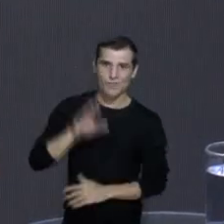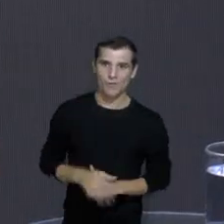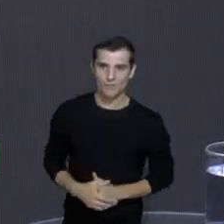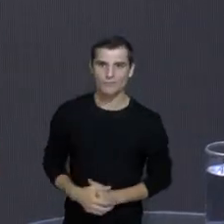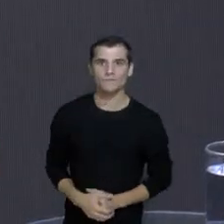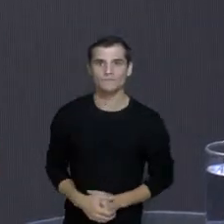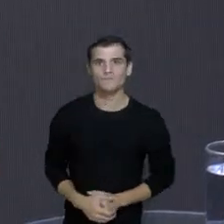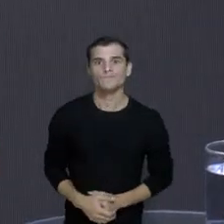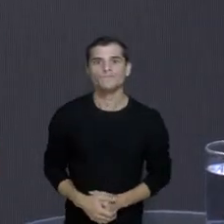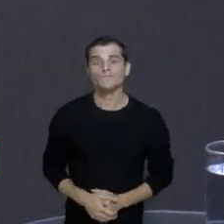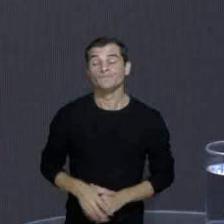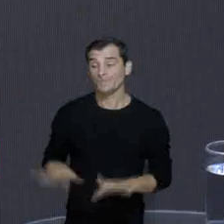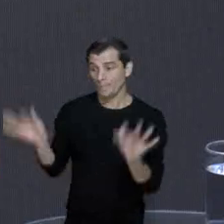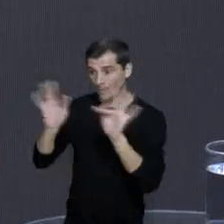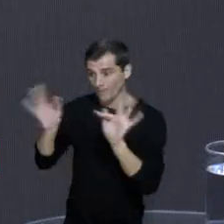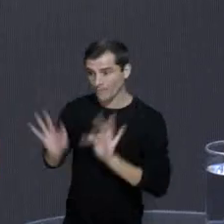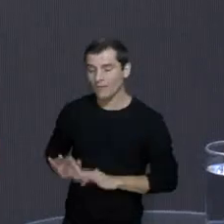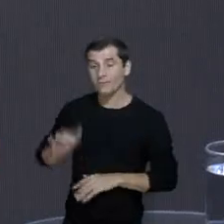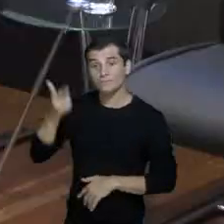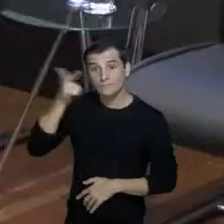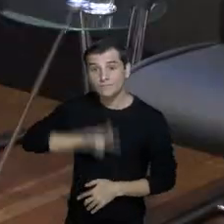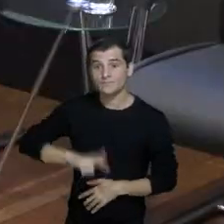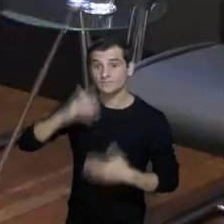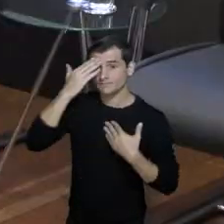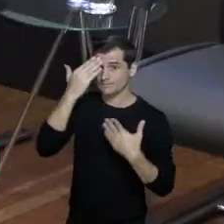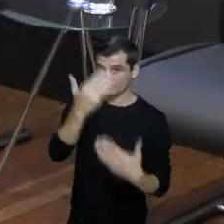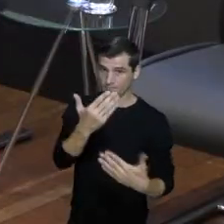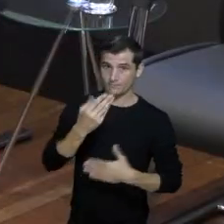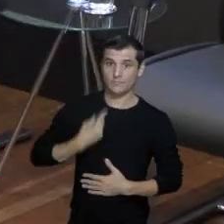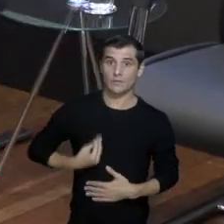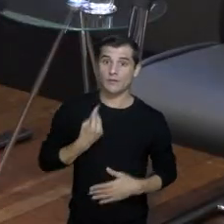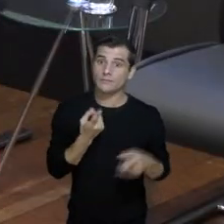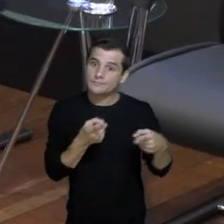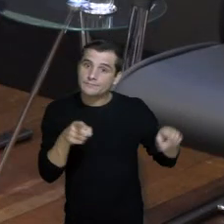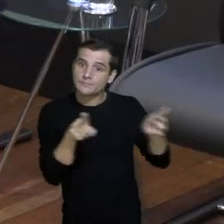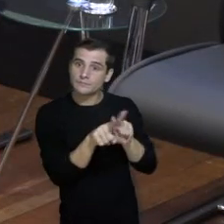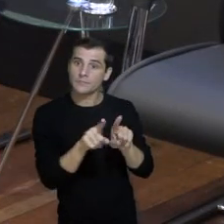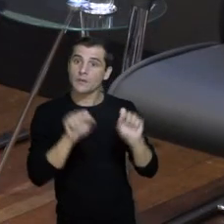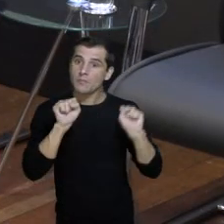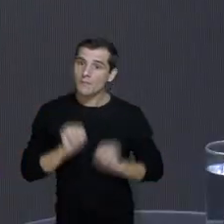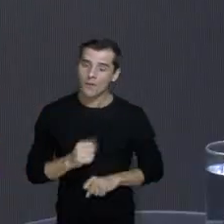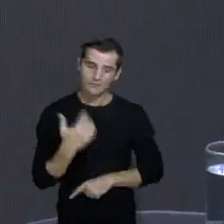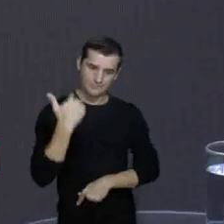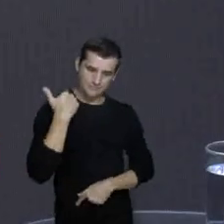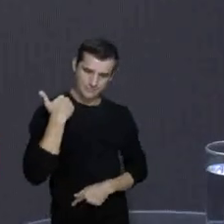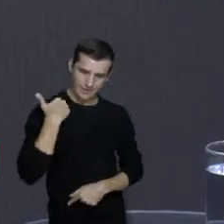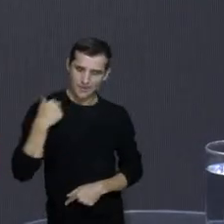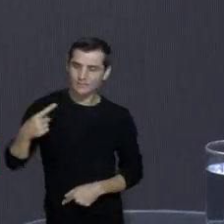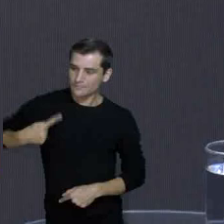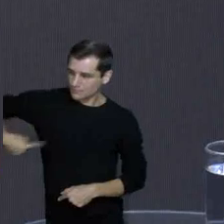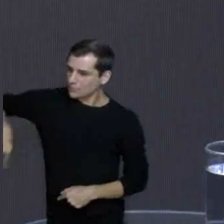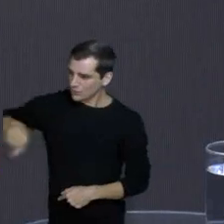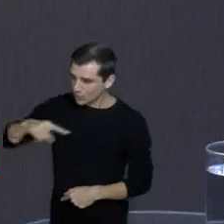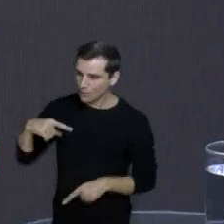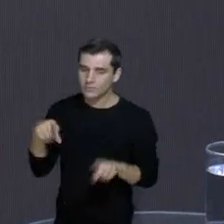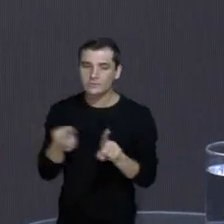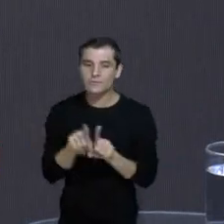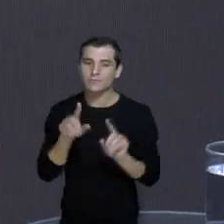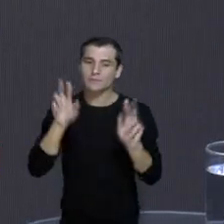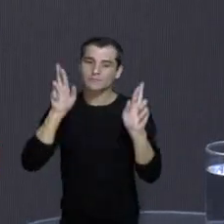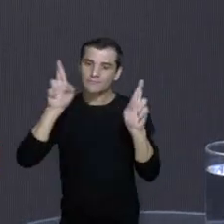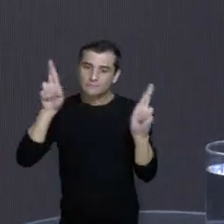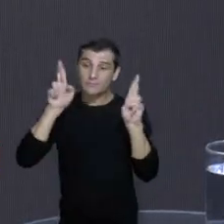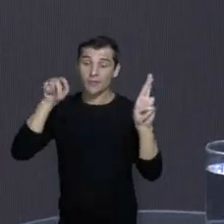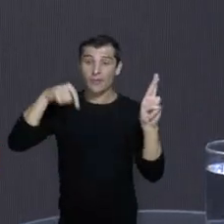feliz né mais uma vez agradecer a parceria dizer que estamos à disposição e também desejar que essa tarde seja uma tarde muito eh